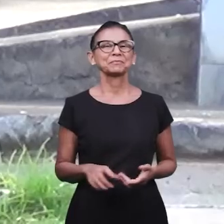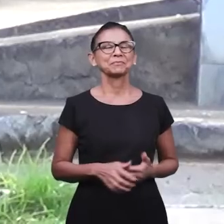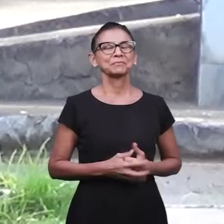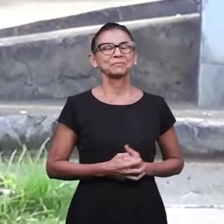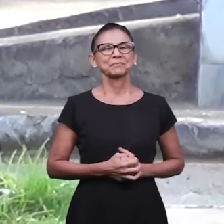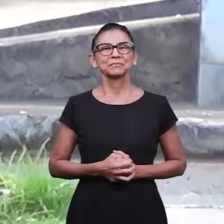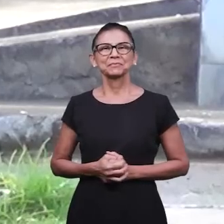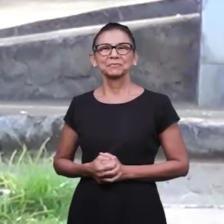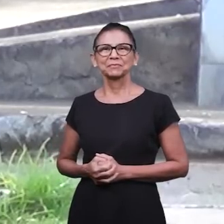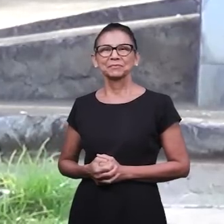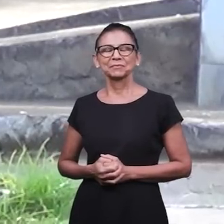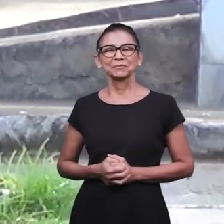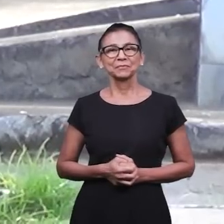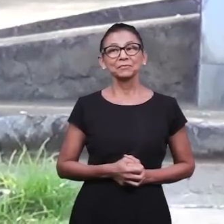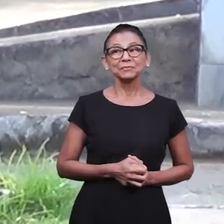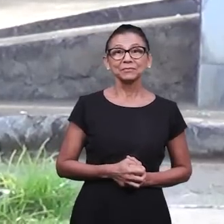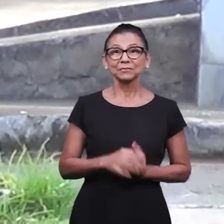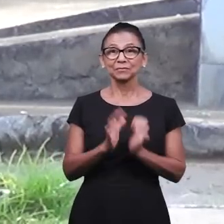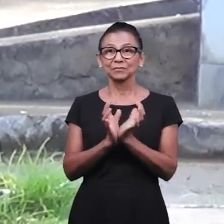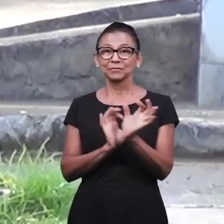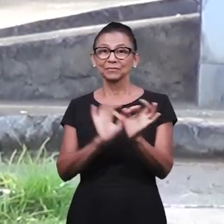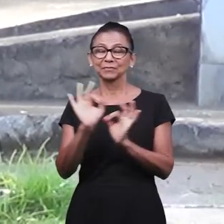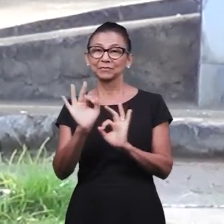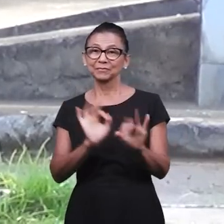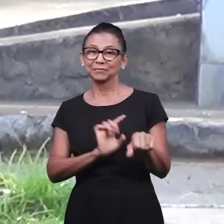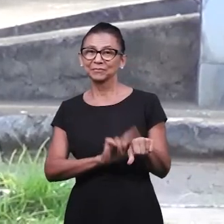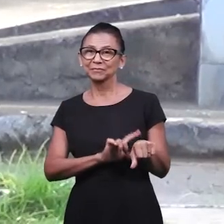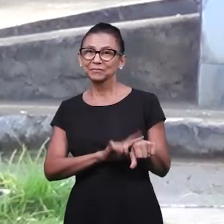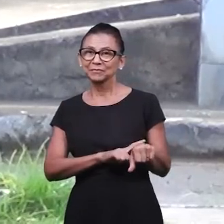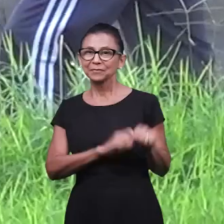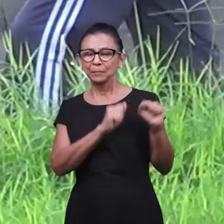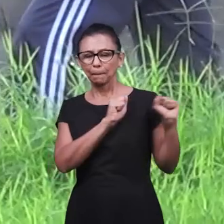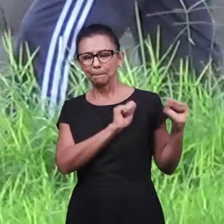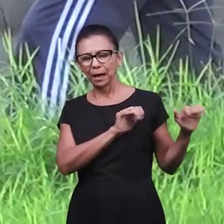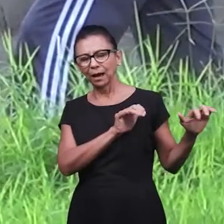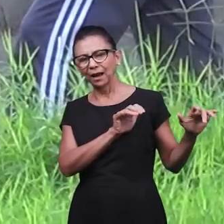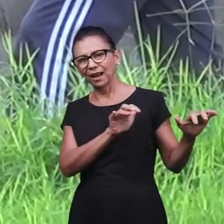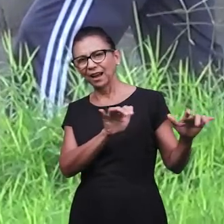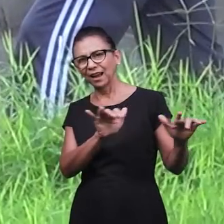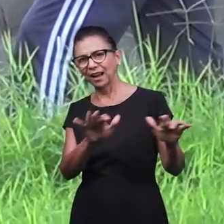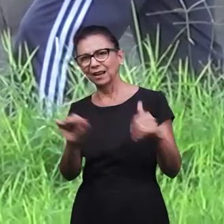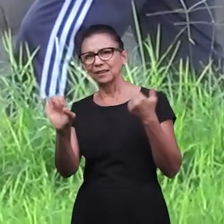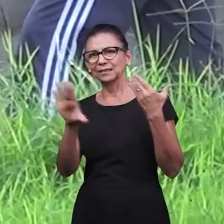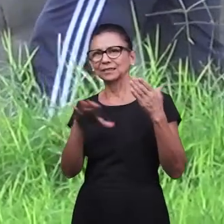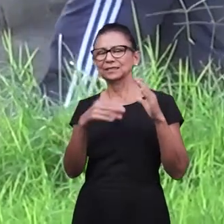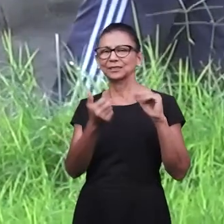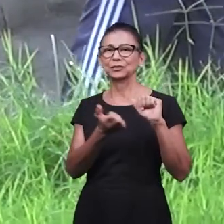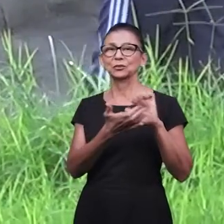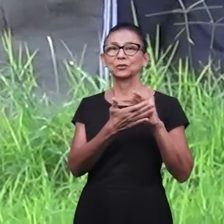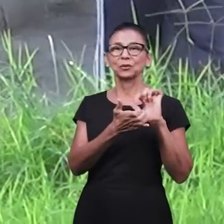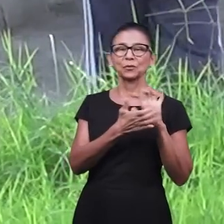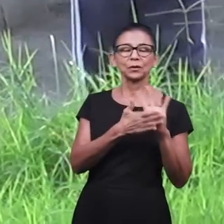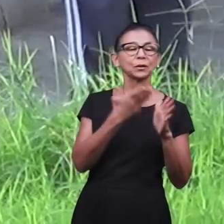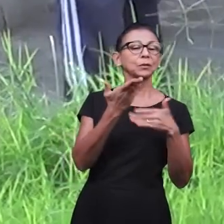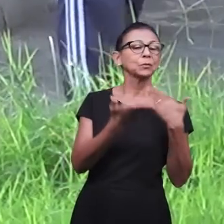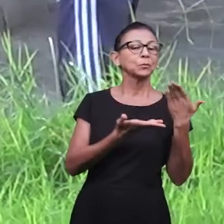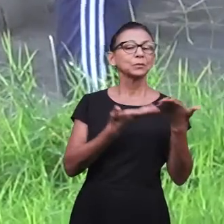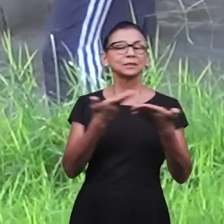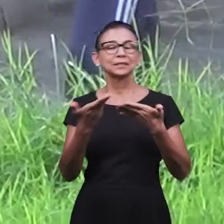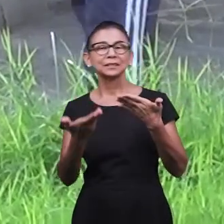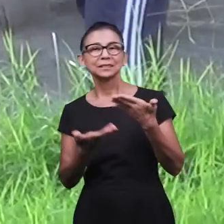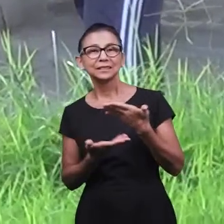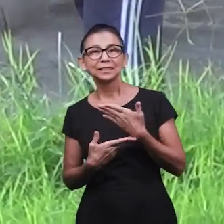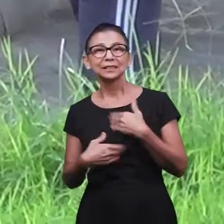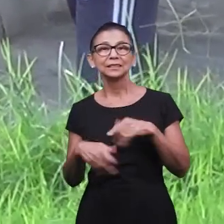buscar! Os nossos irmãos se prepararam para este momento e saíram às ruas cantando louvores, assistindo, dando a